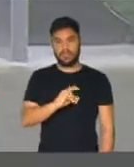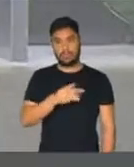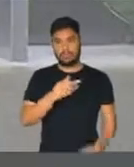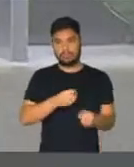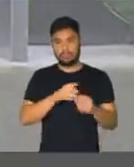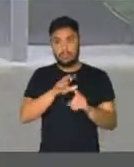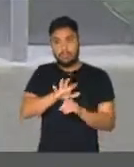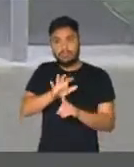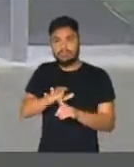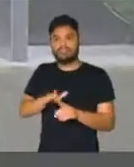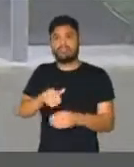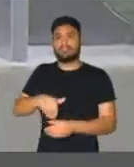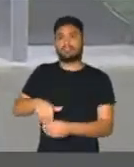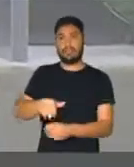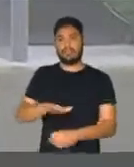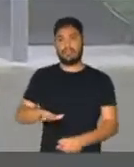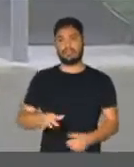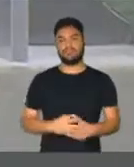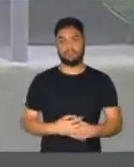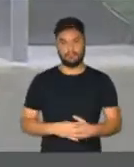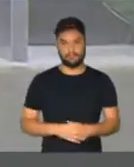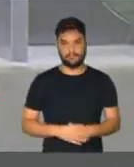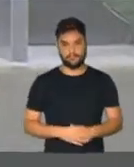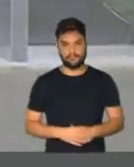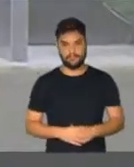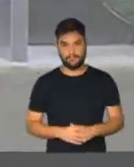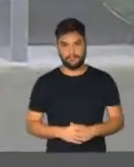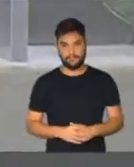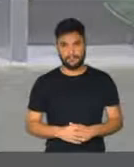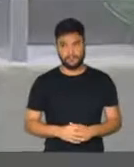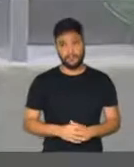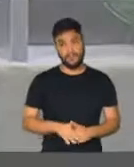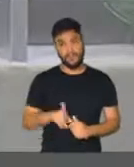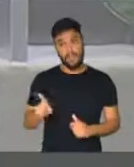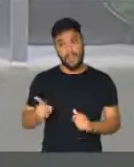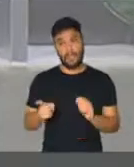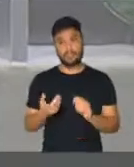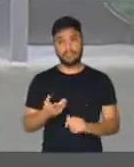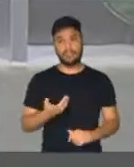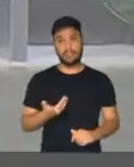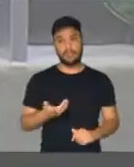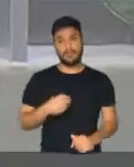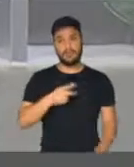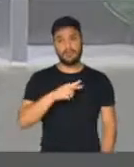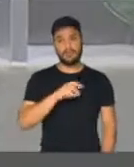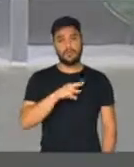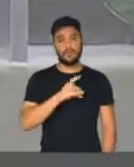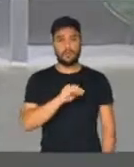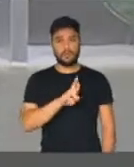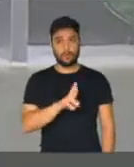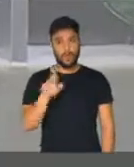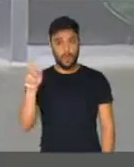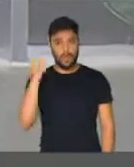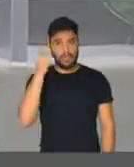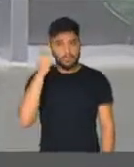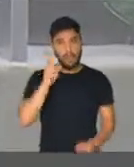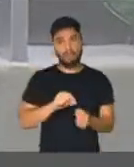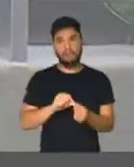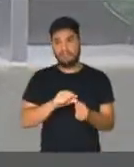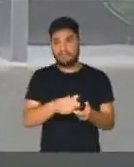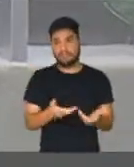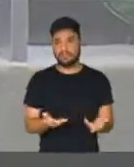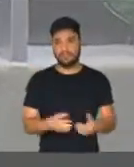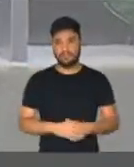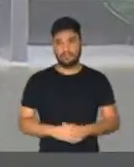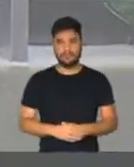influenciar nas eleições de 2018. Esse promotor de São Paulo o fez. Mas eu quero